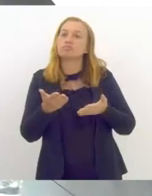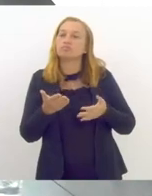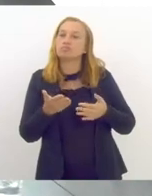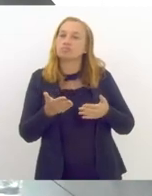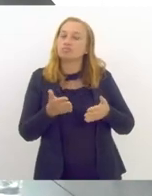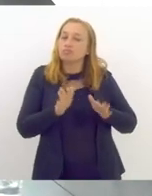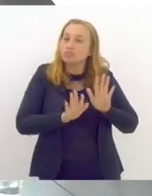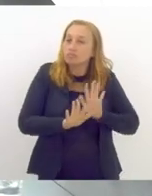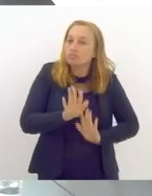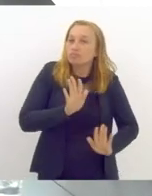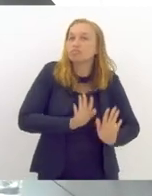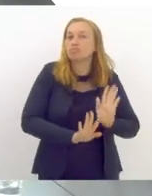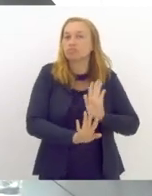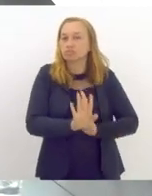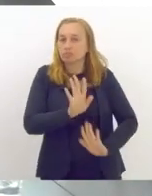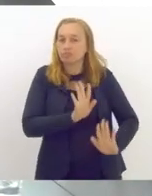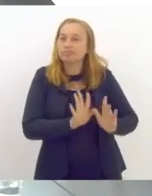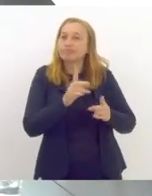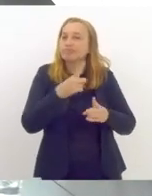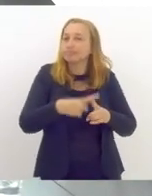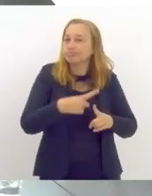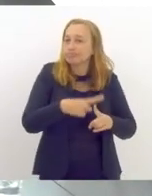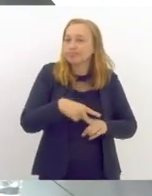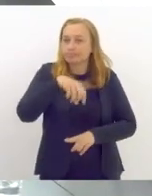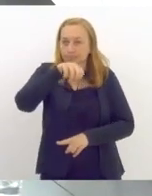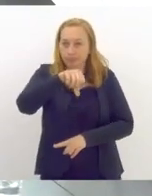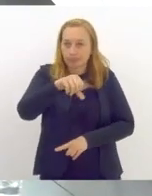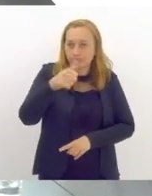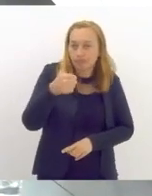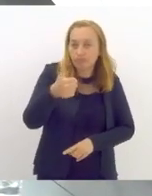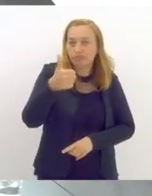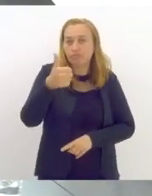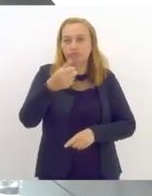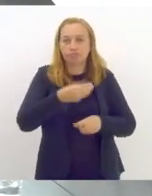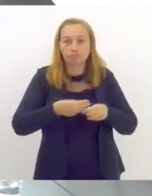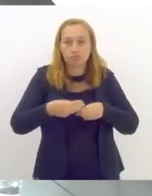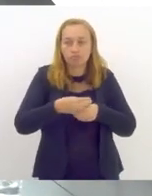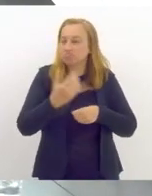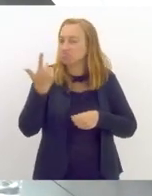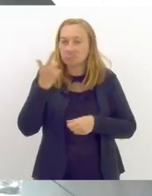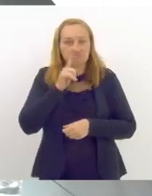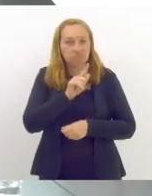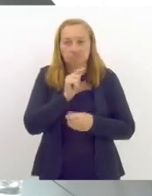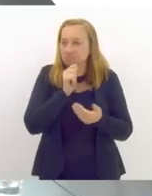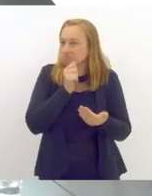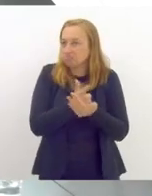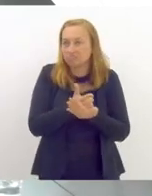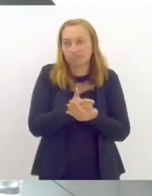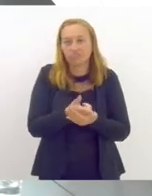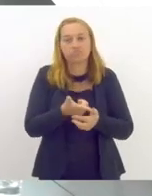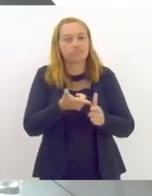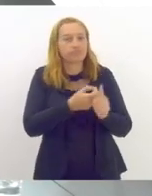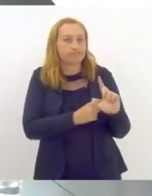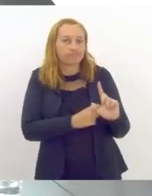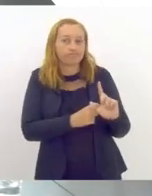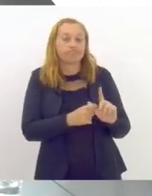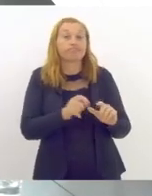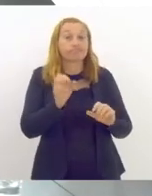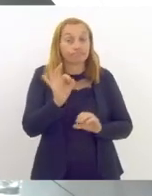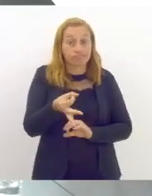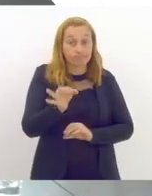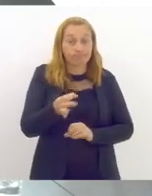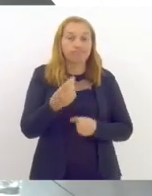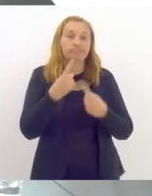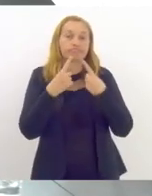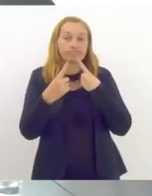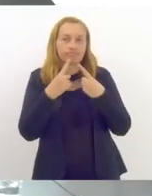com muito cuidado porque os 91 municípios não consegue pagar essa conta claro que a